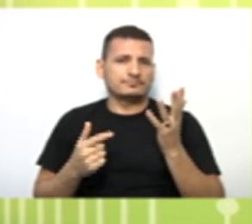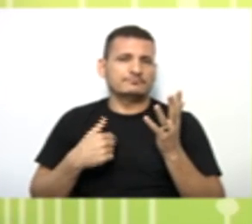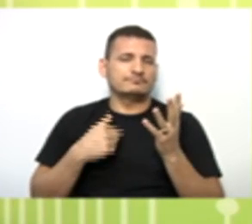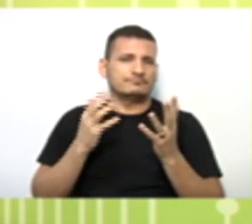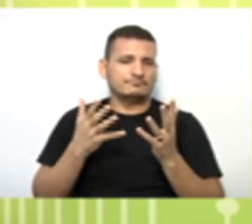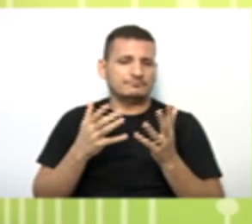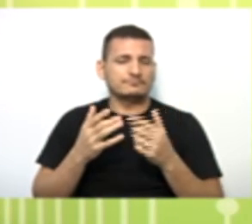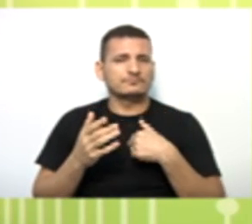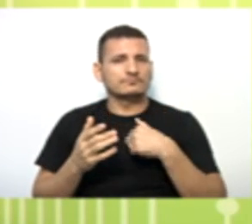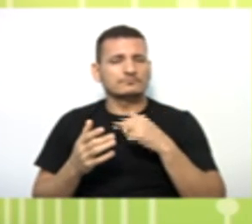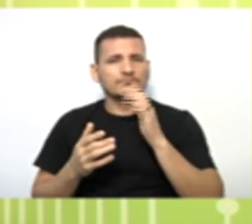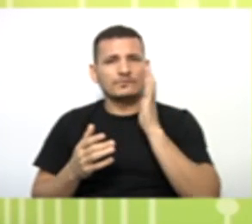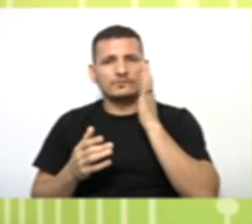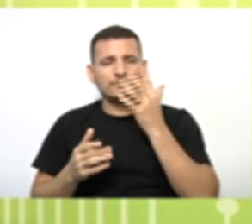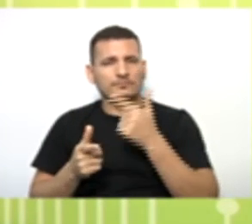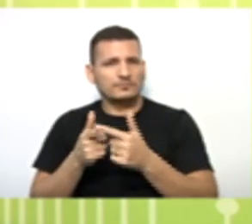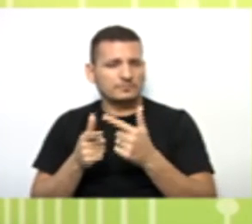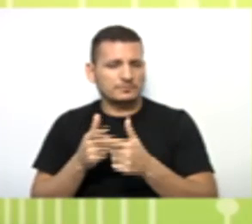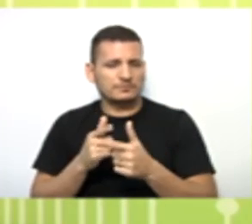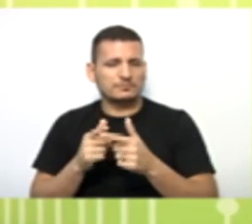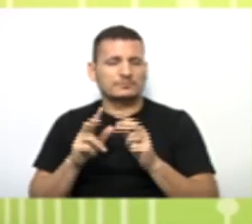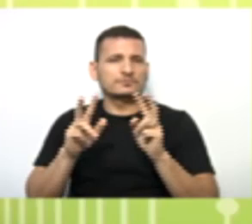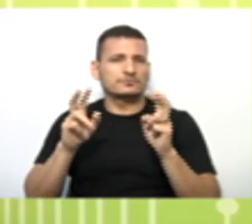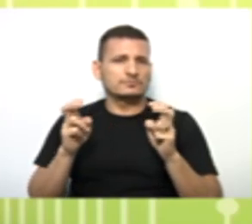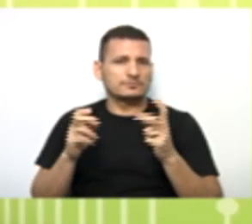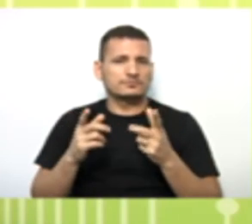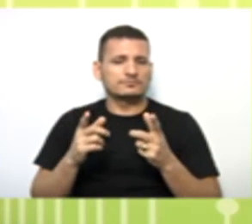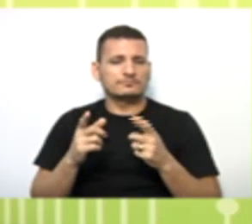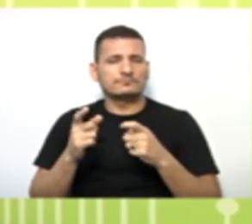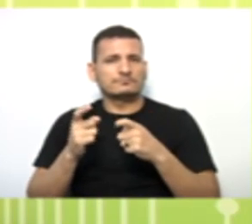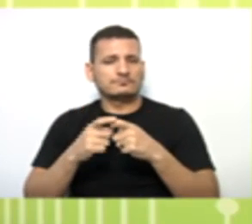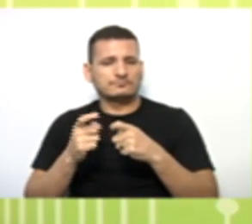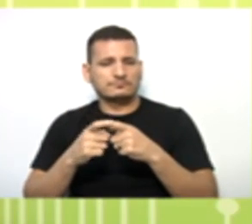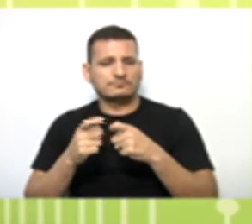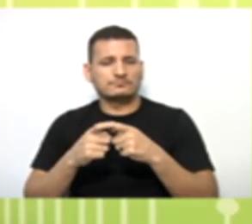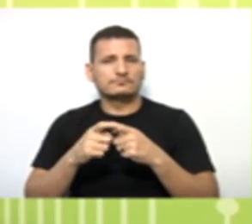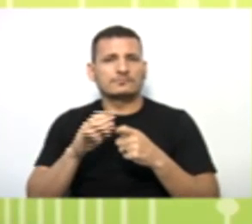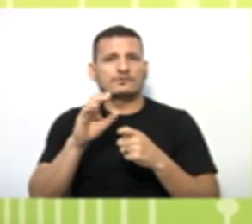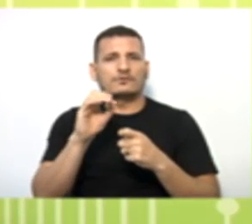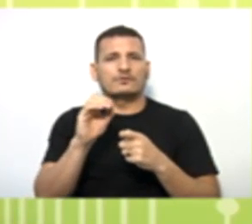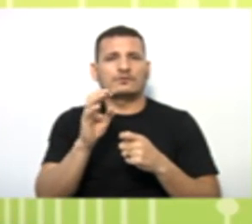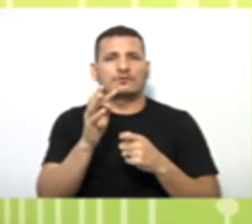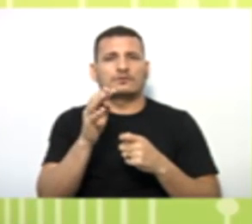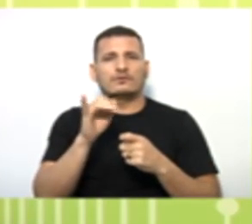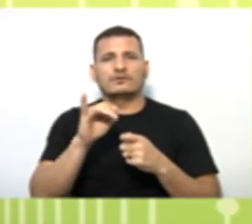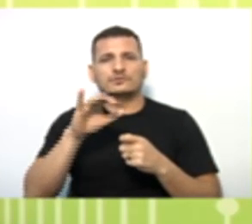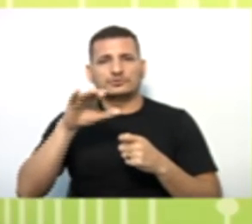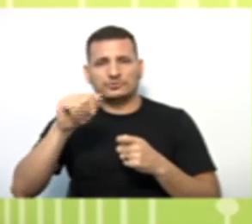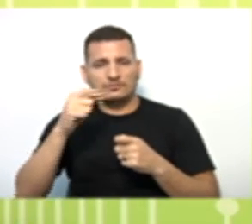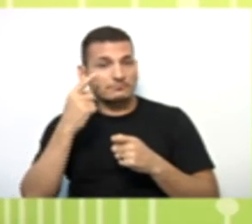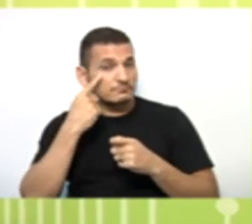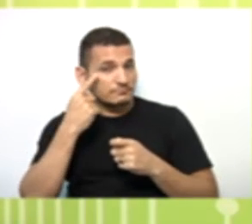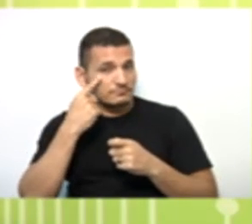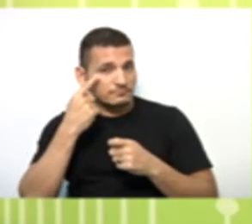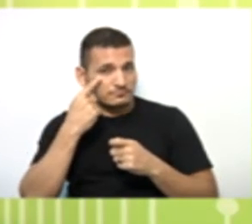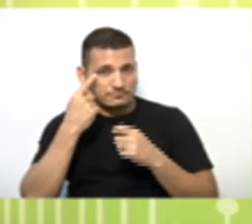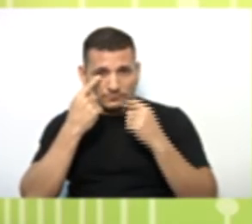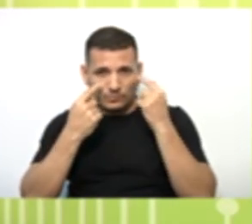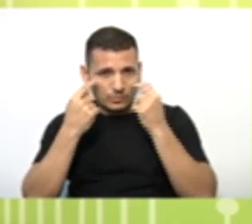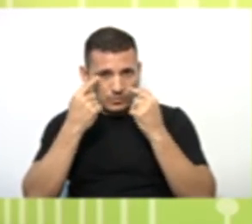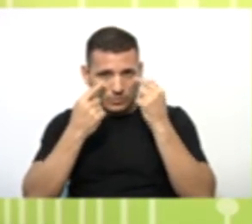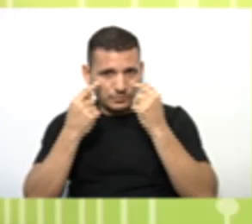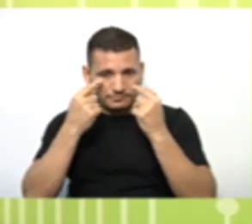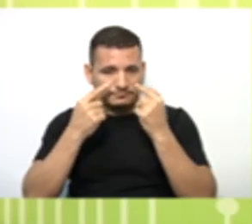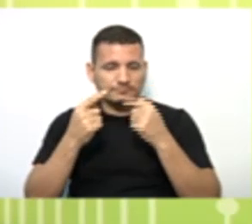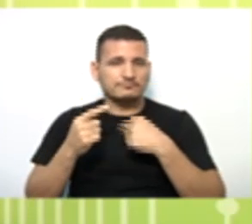Tive que resolver problemas em uma clínica de ótica, tá? Uma clínica de retina, e eu tive que